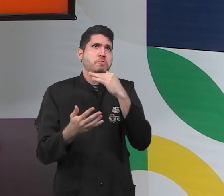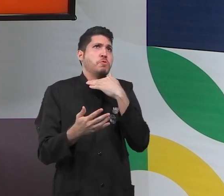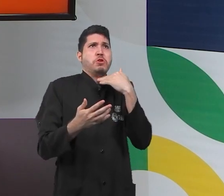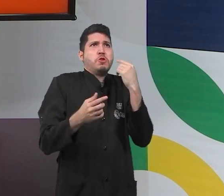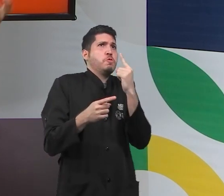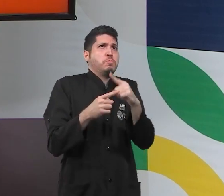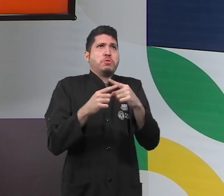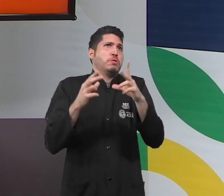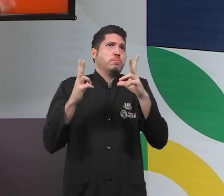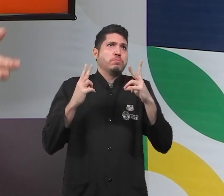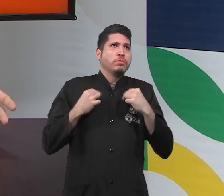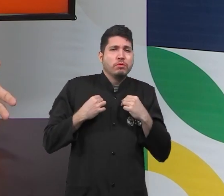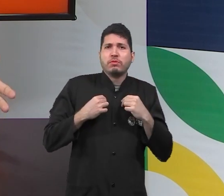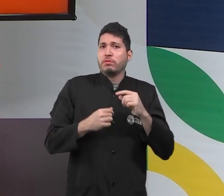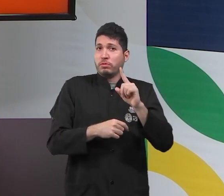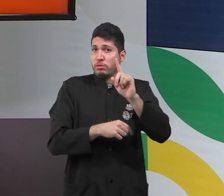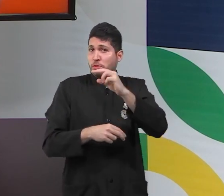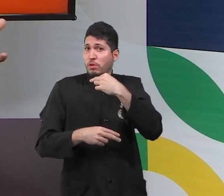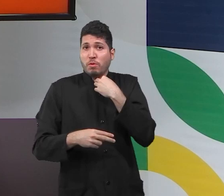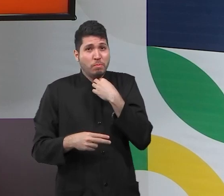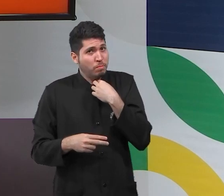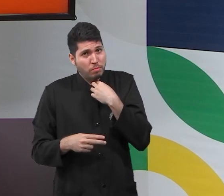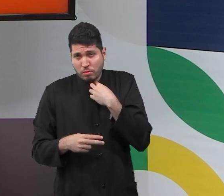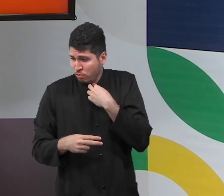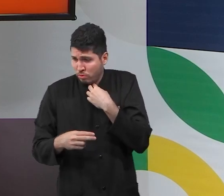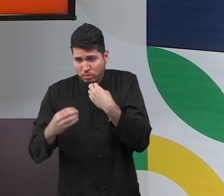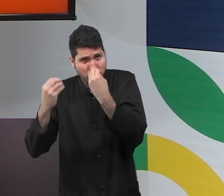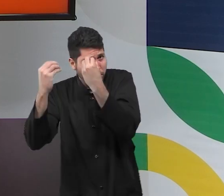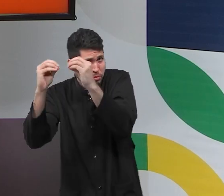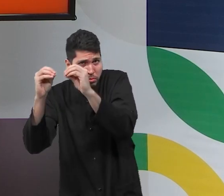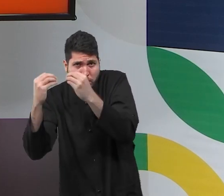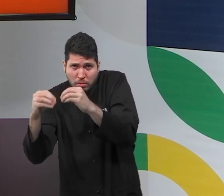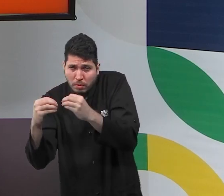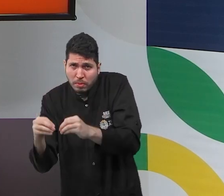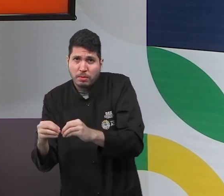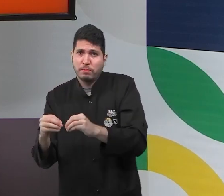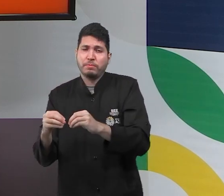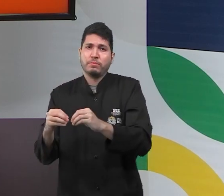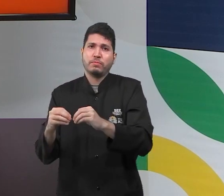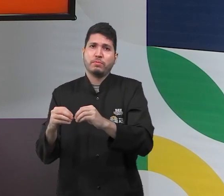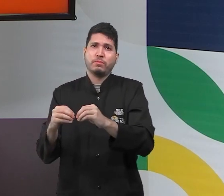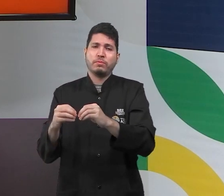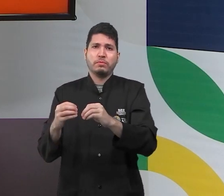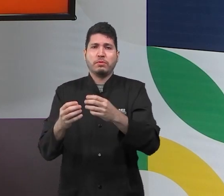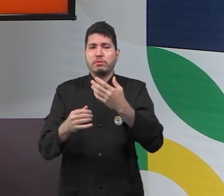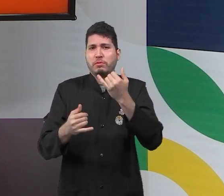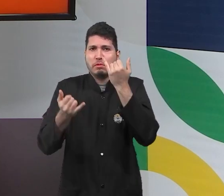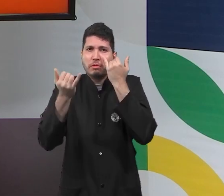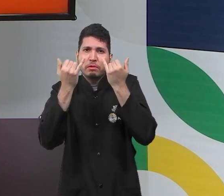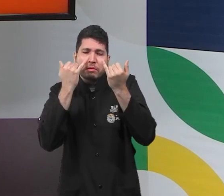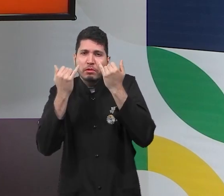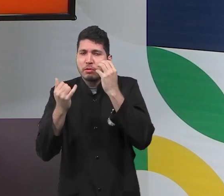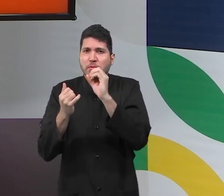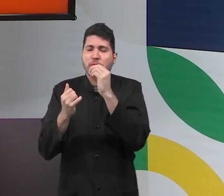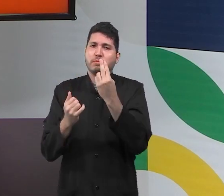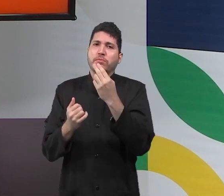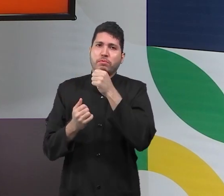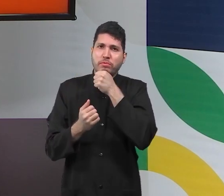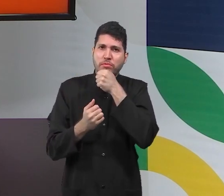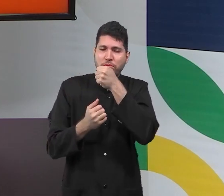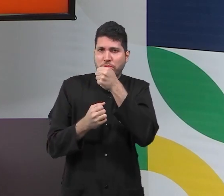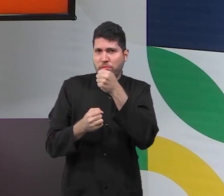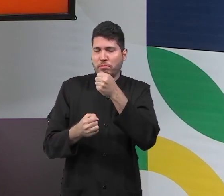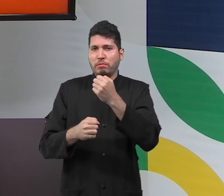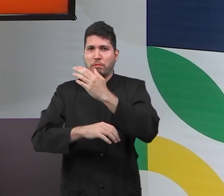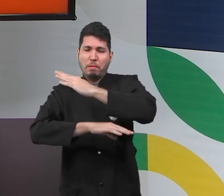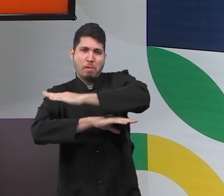mereceu. Esse tipo de coisa não pode acontecer, entendeu? Na notícia, nem na reportagem. Porque o enfoque é objetivo, claro, e a precisão,